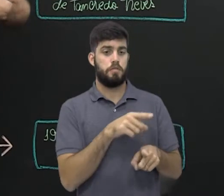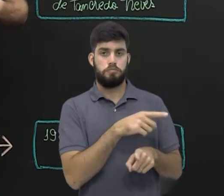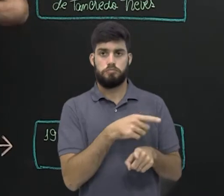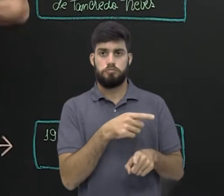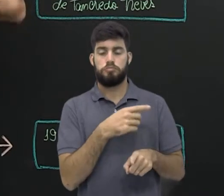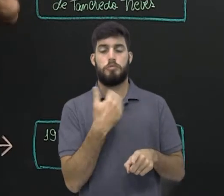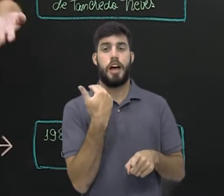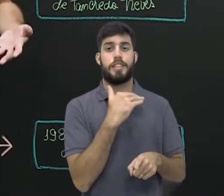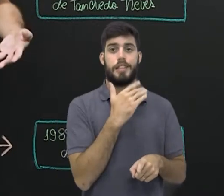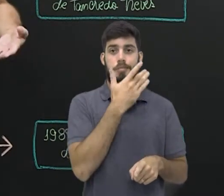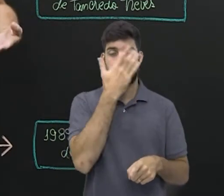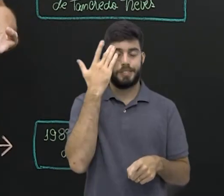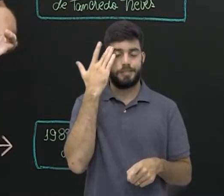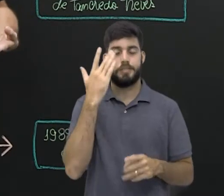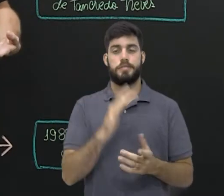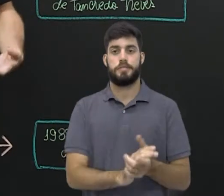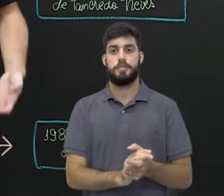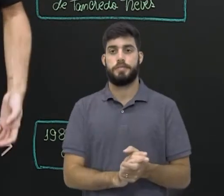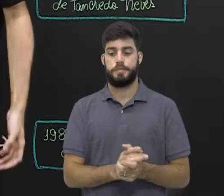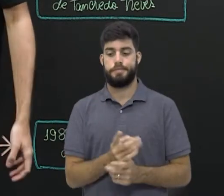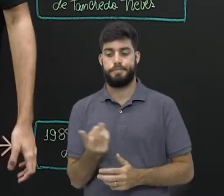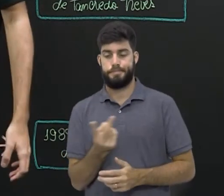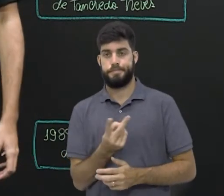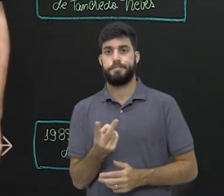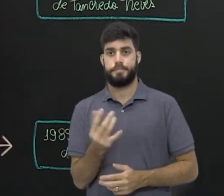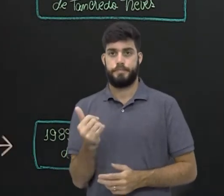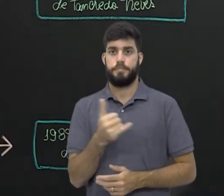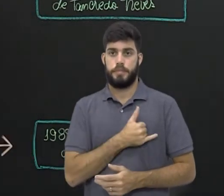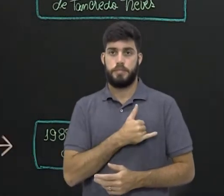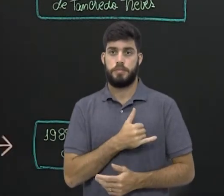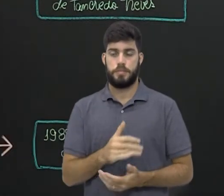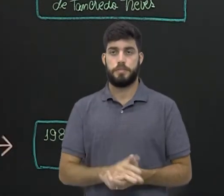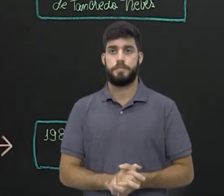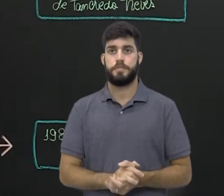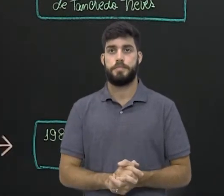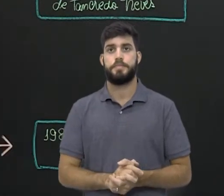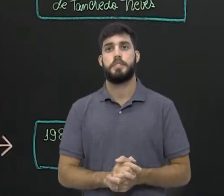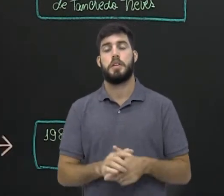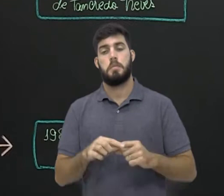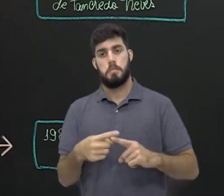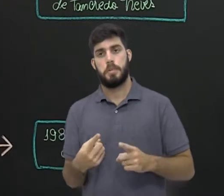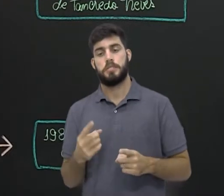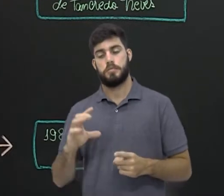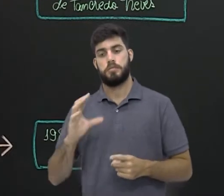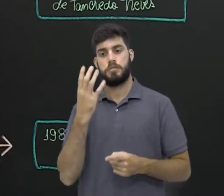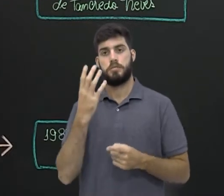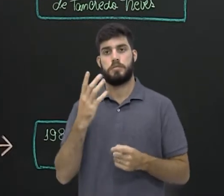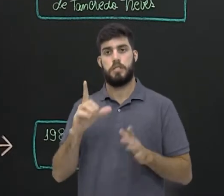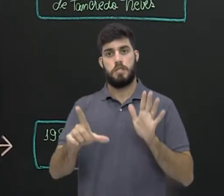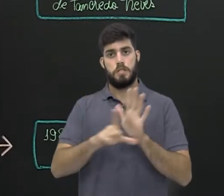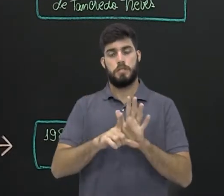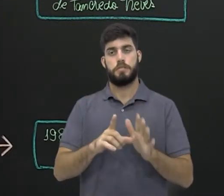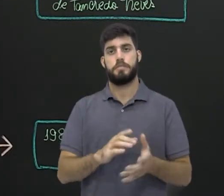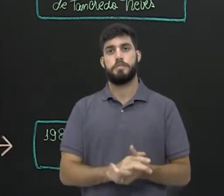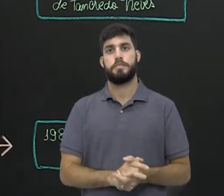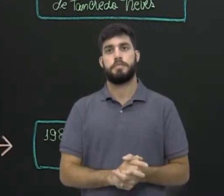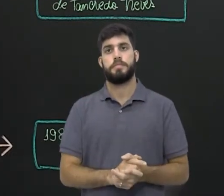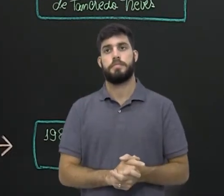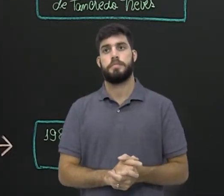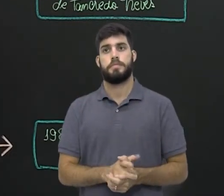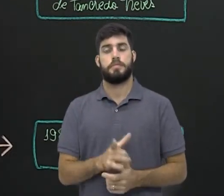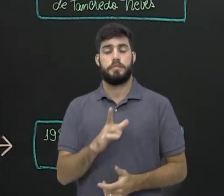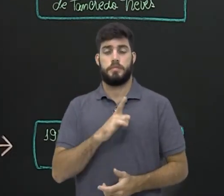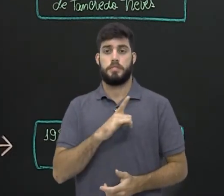muitos desses militares fizeram durante a ditadura. Mas foi assim que houve a lei de anistia no Brasil. Houve o